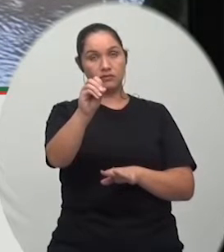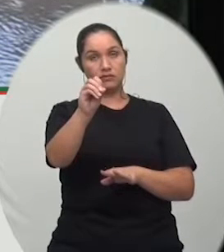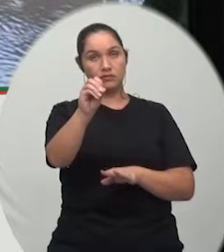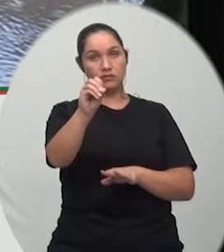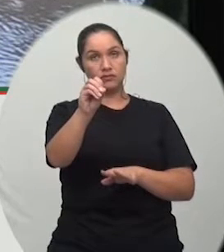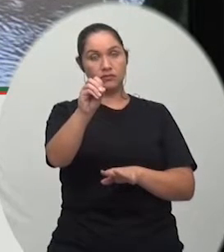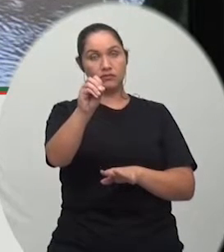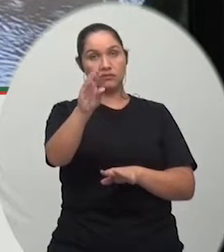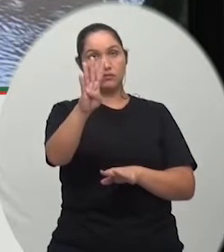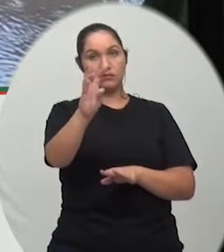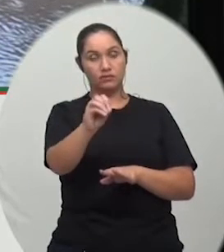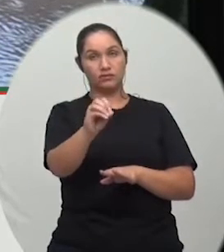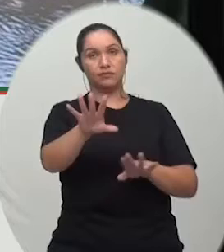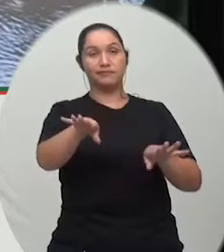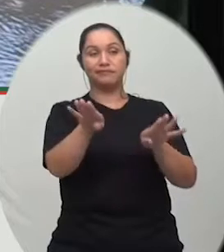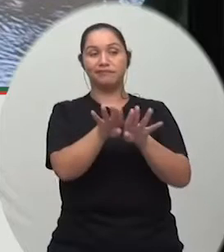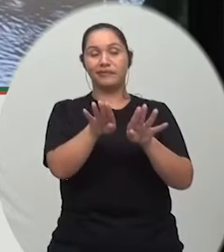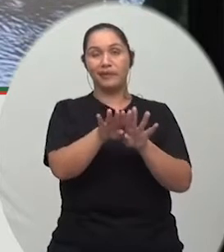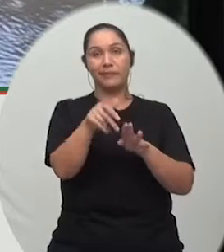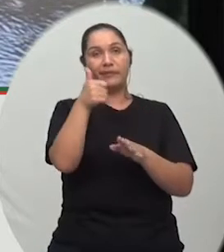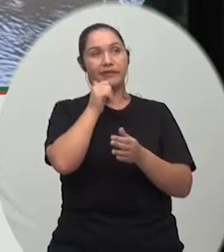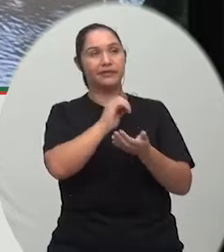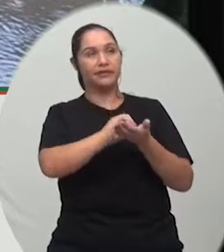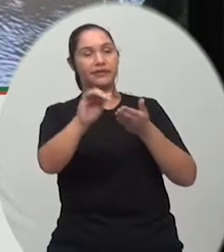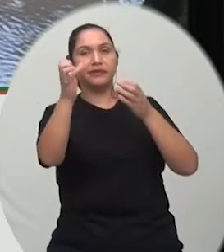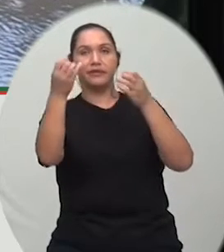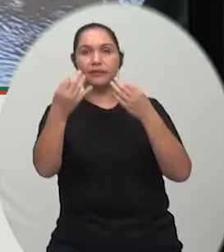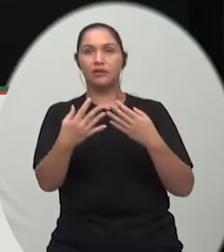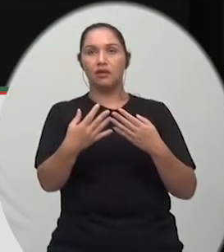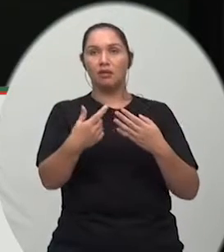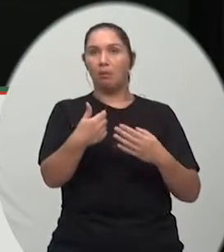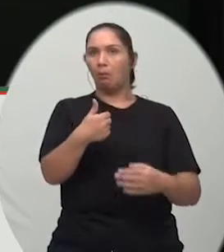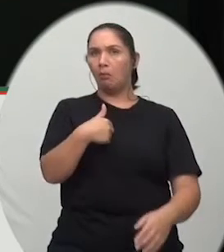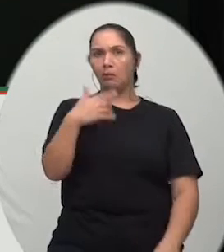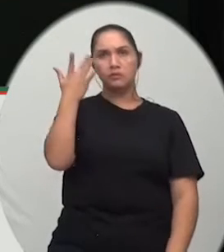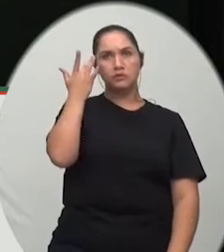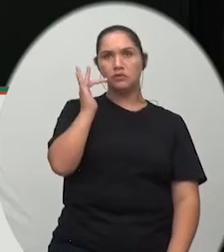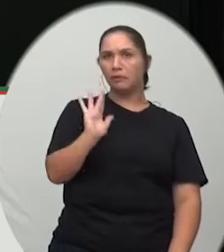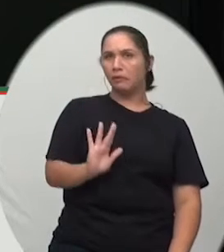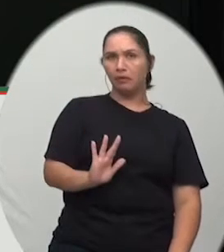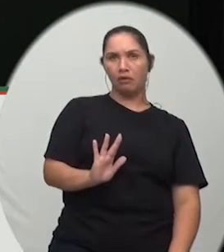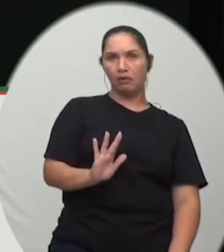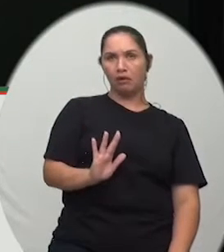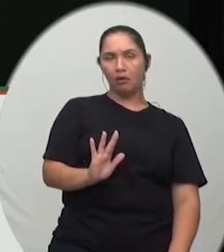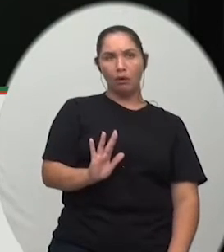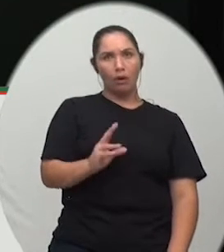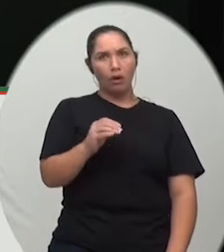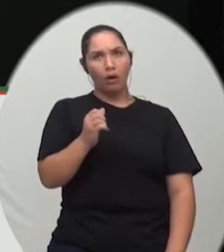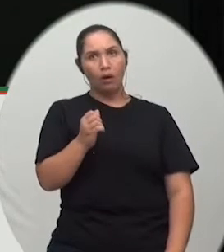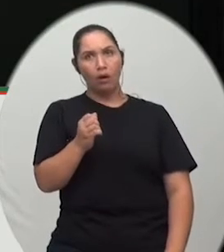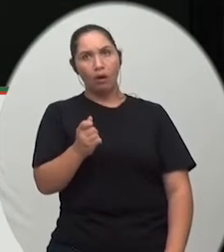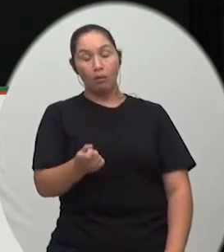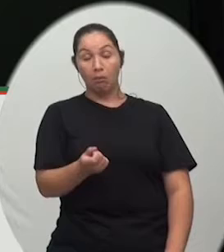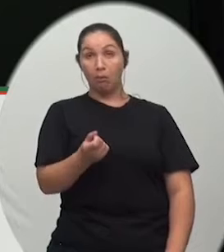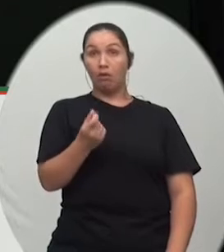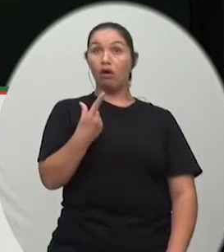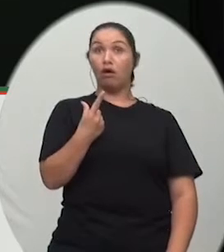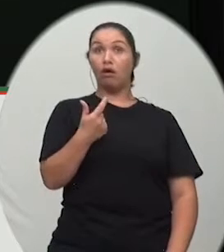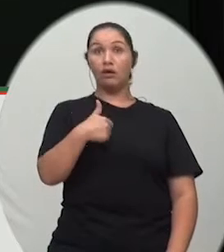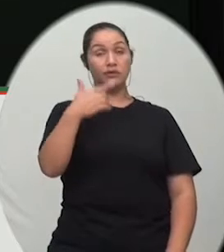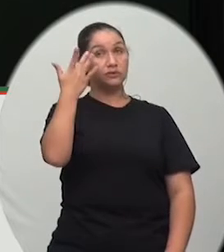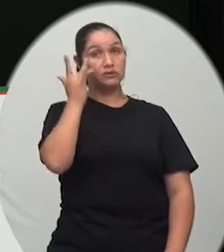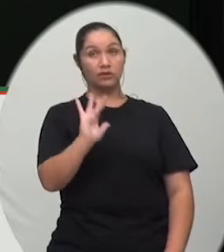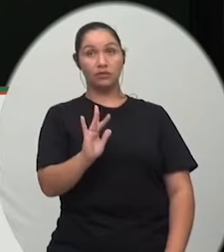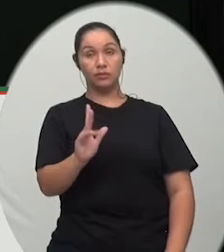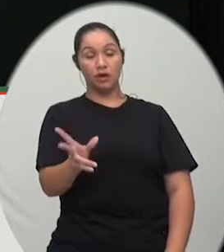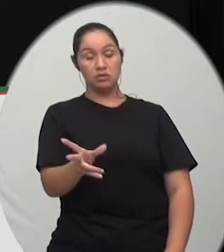de lobo. E a secretária disse para nós que ela desconhecia esse caso de alagamento. Daí quase